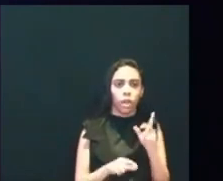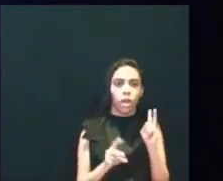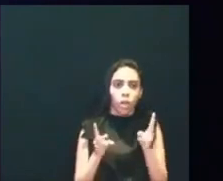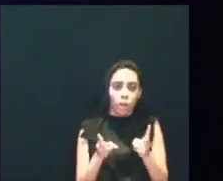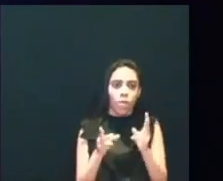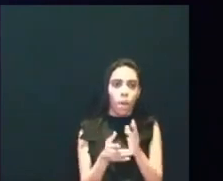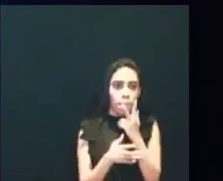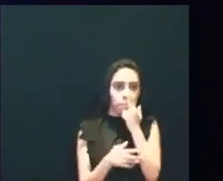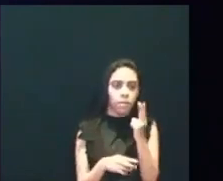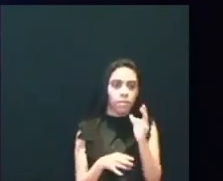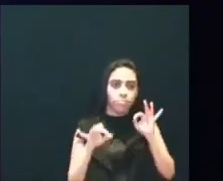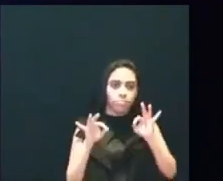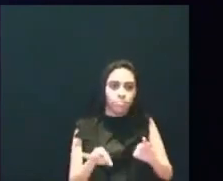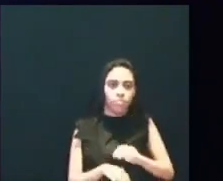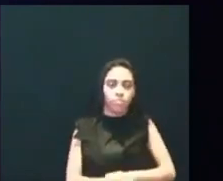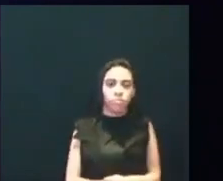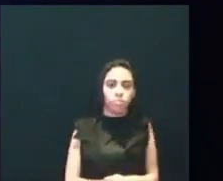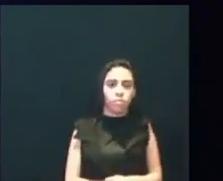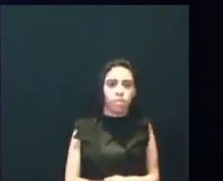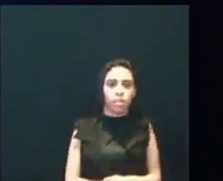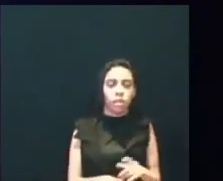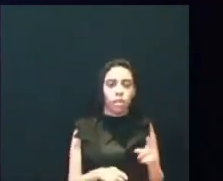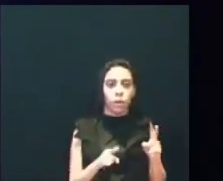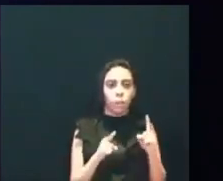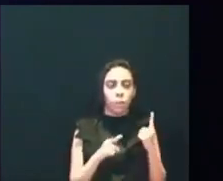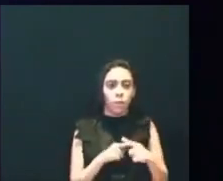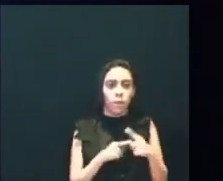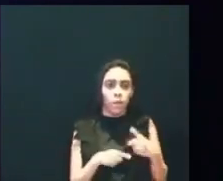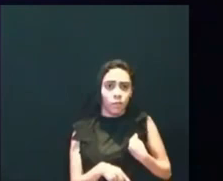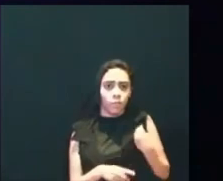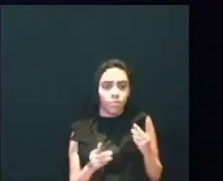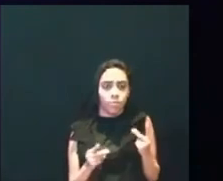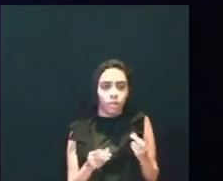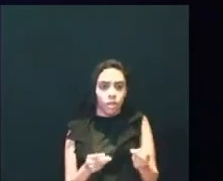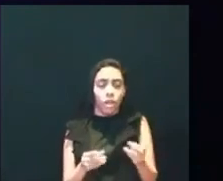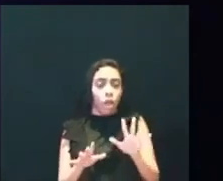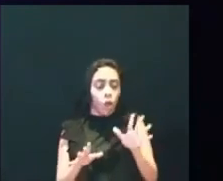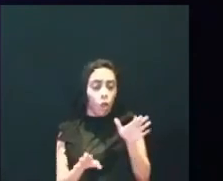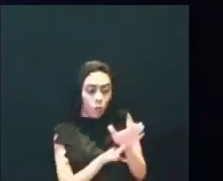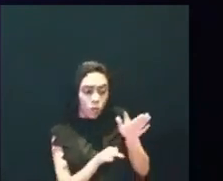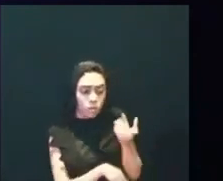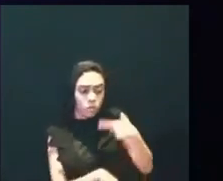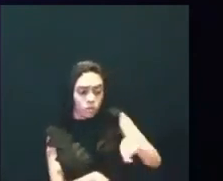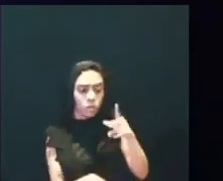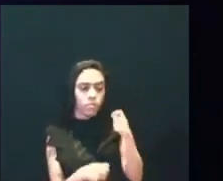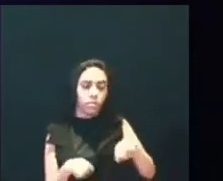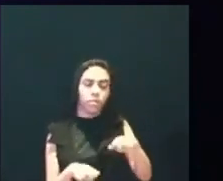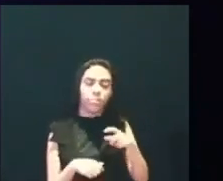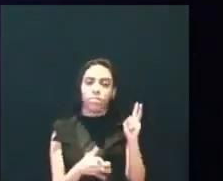um acompanhamento após o transplante, praticamente a vida toda. Eu digo muito para os meus pacientes, olha, você vai ser meu paciente a vida